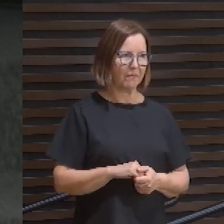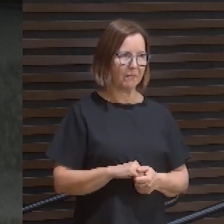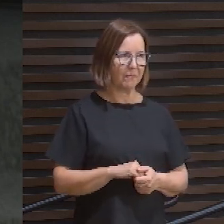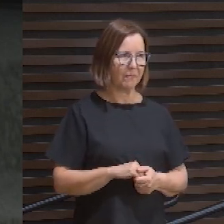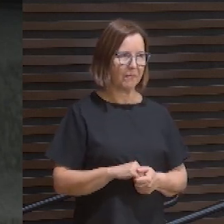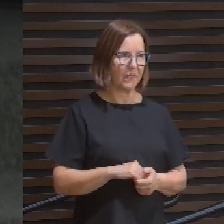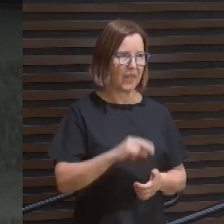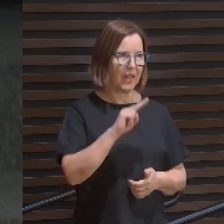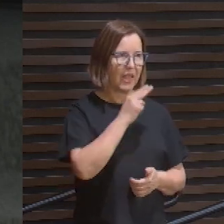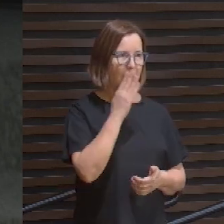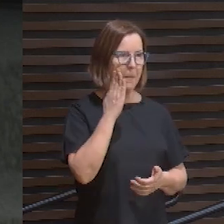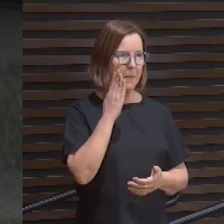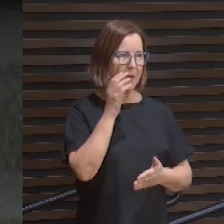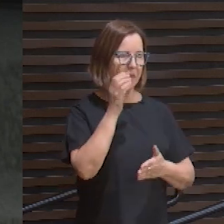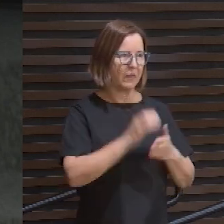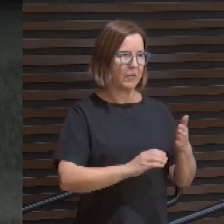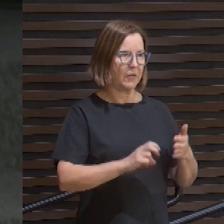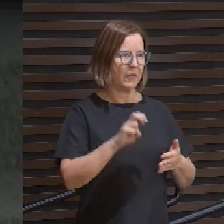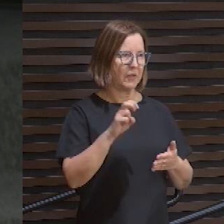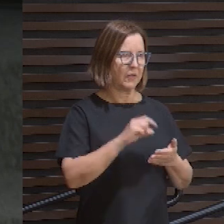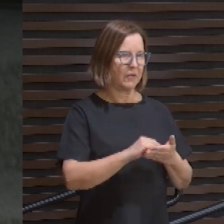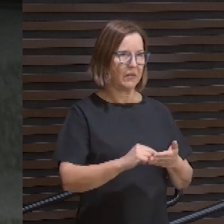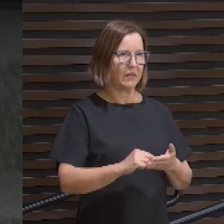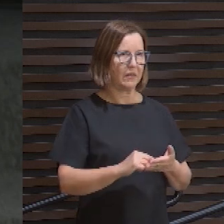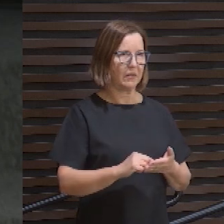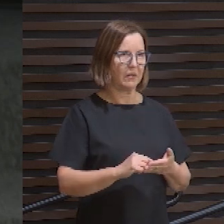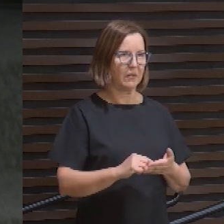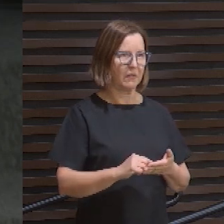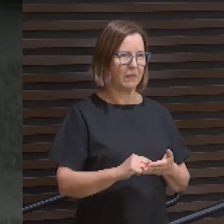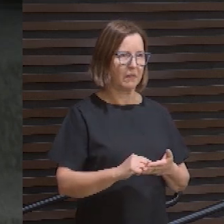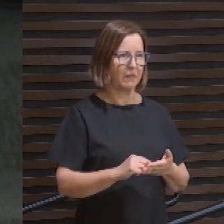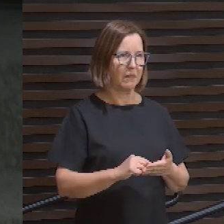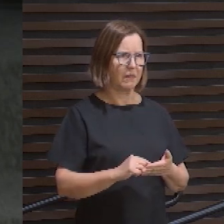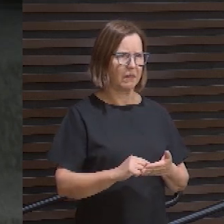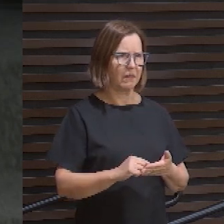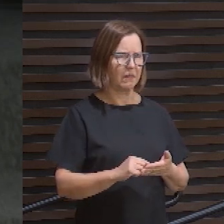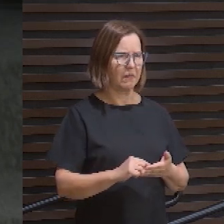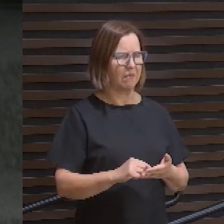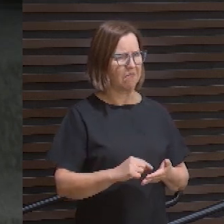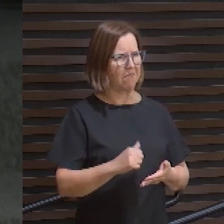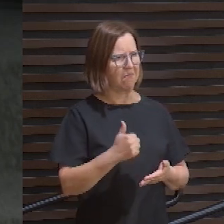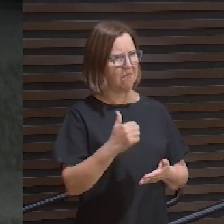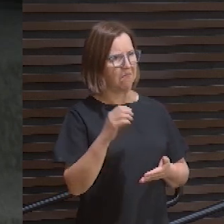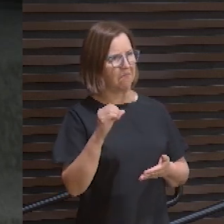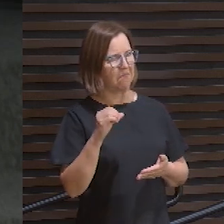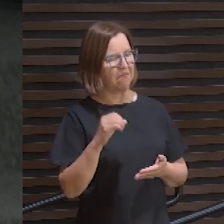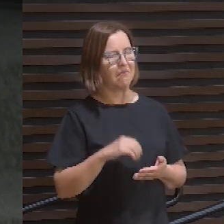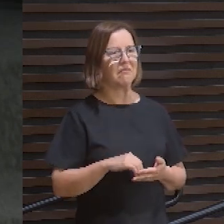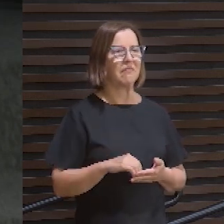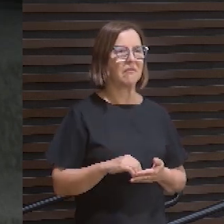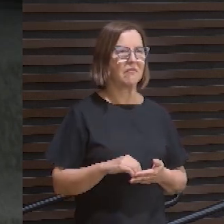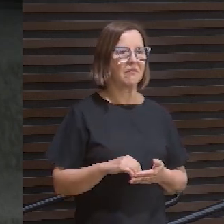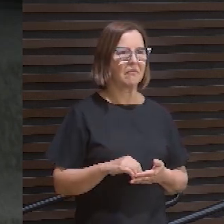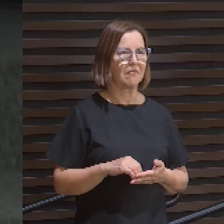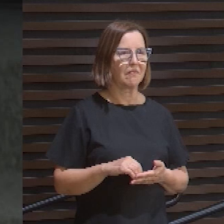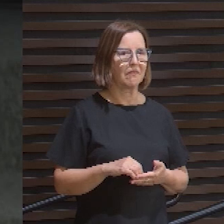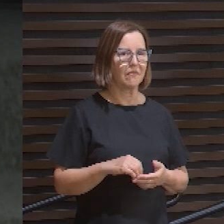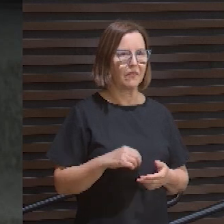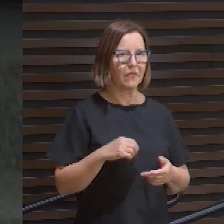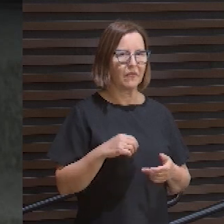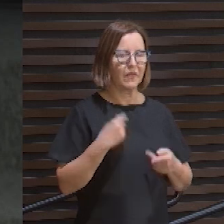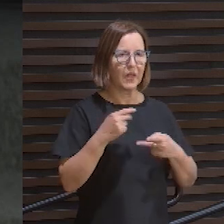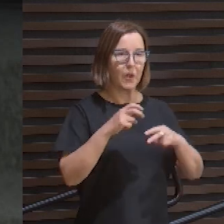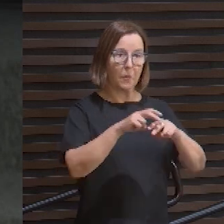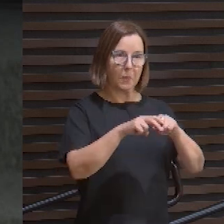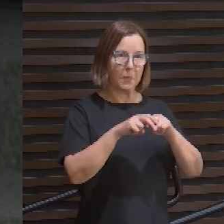em Hebreus 5, 10, 5 e a 8. Ele aqui está destacando: por isso, ao